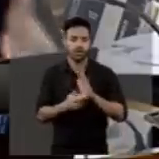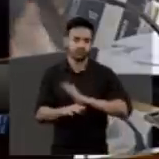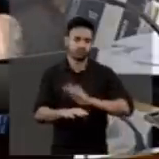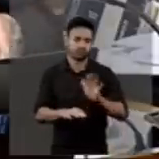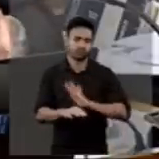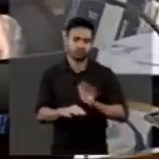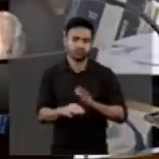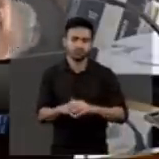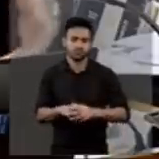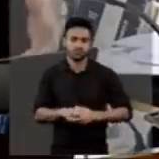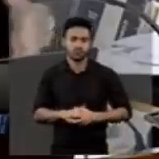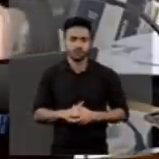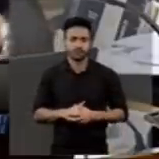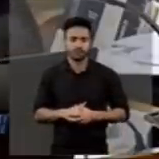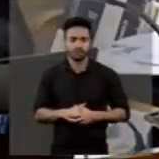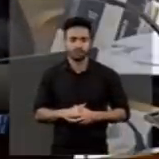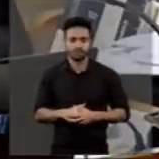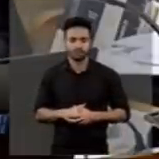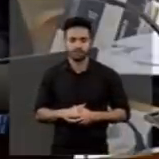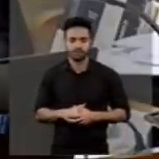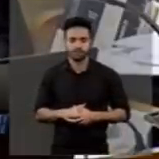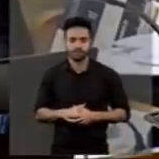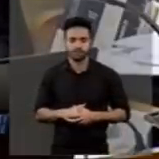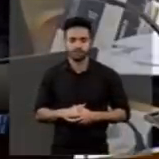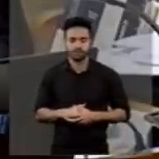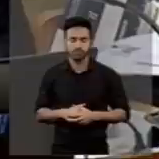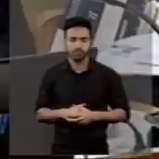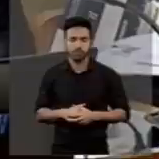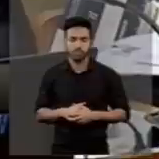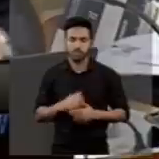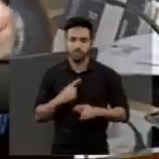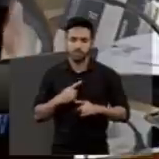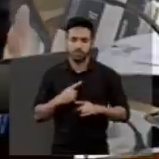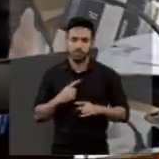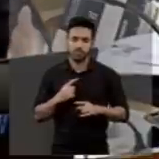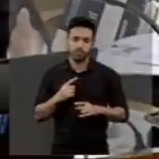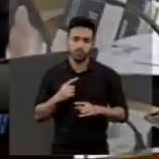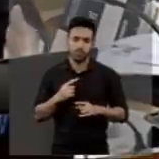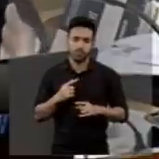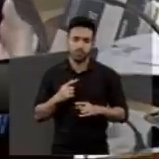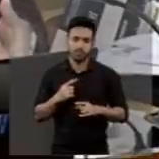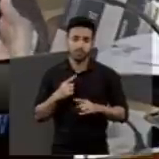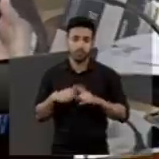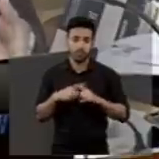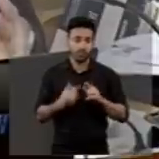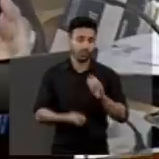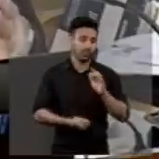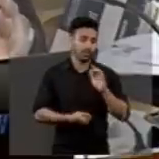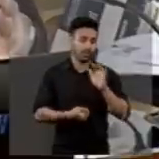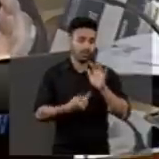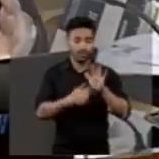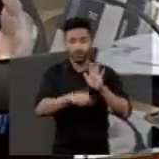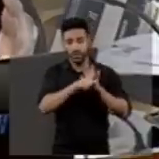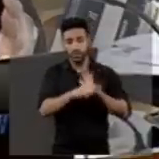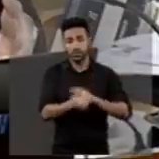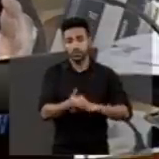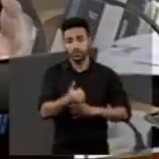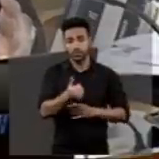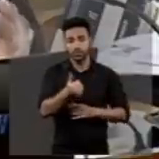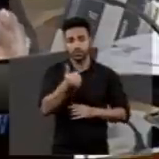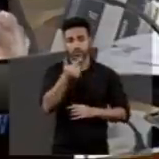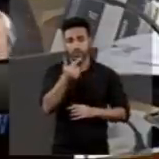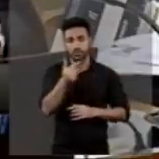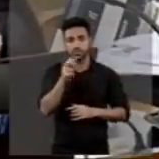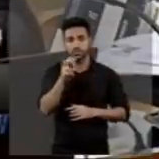não prejudica, porque é uma própria interpretação, não há, em virtude da Lei 12.715, porque